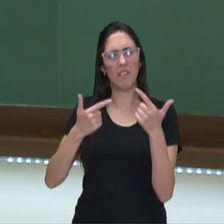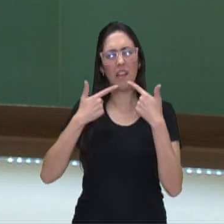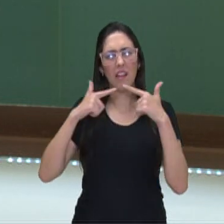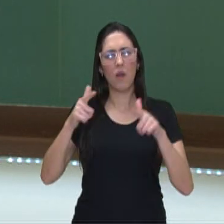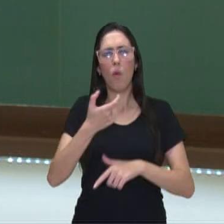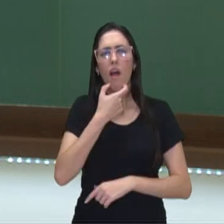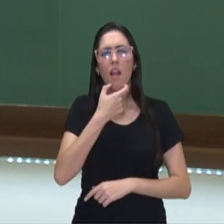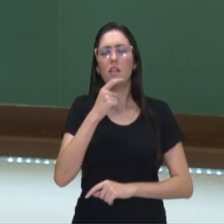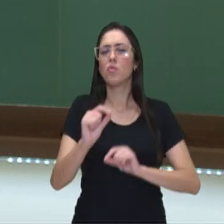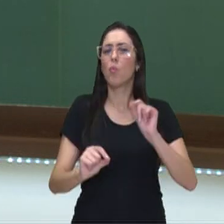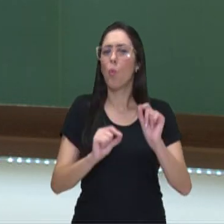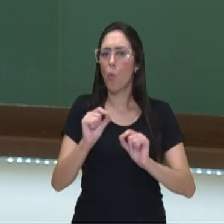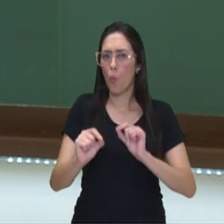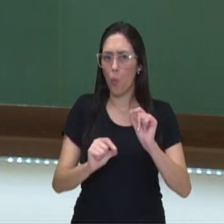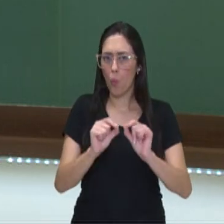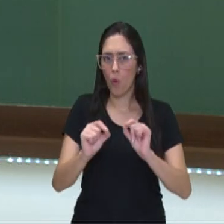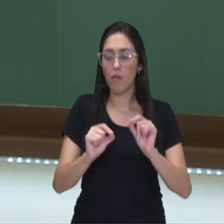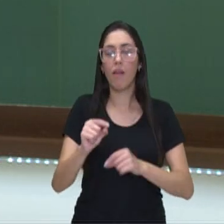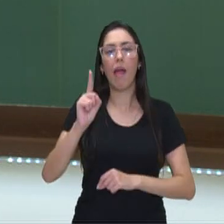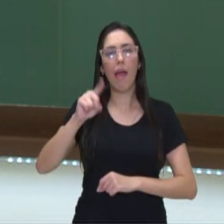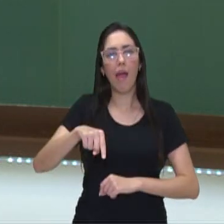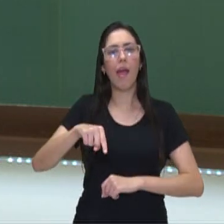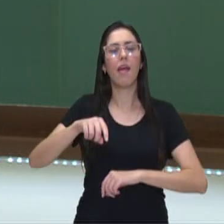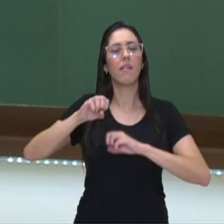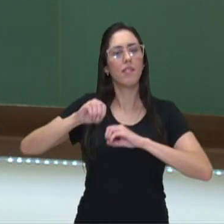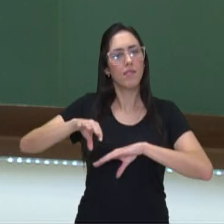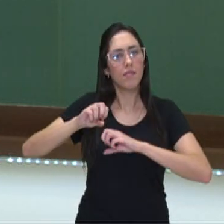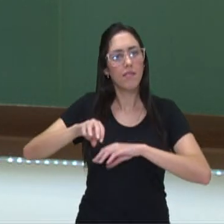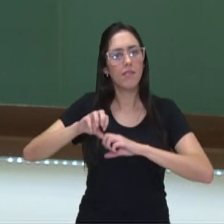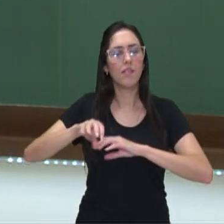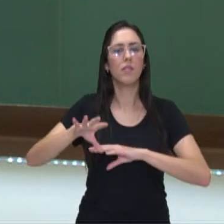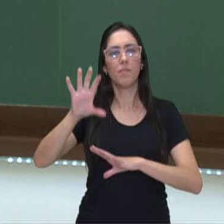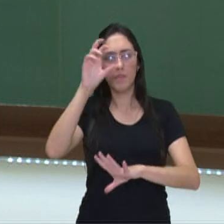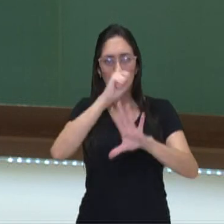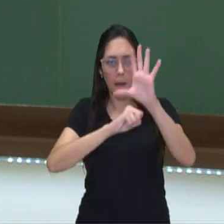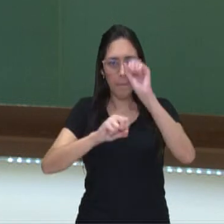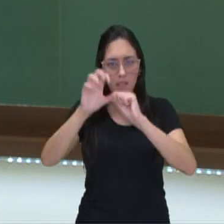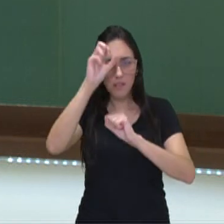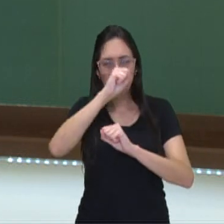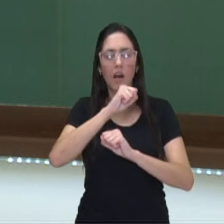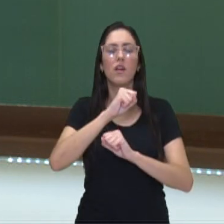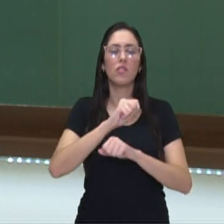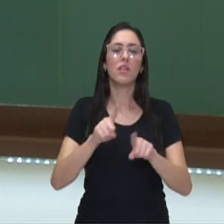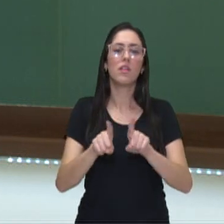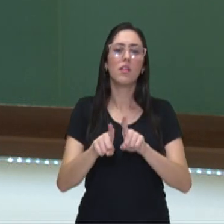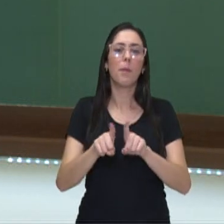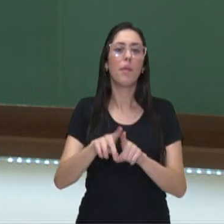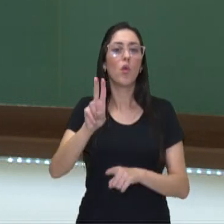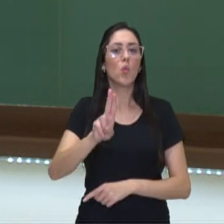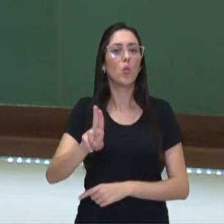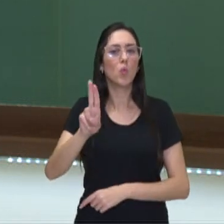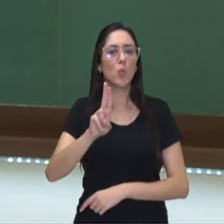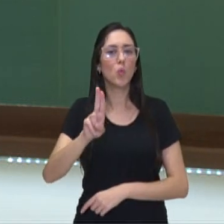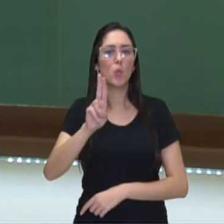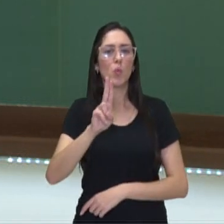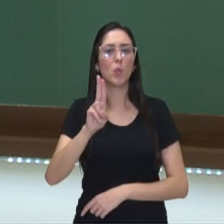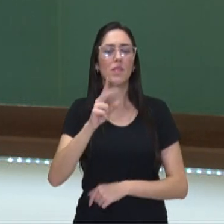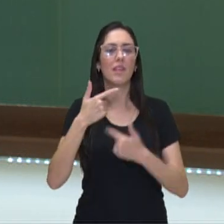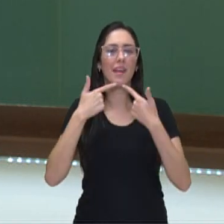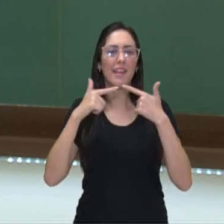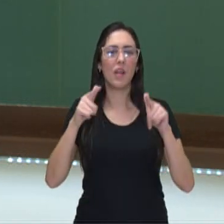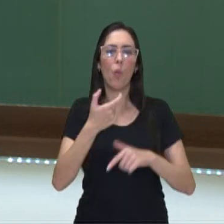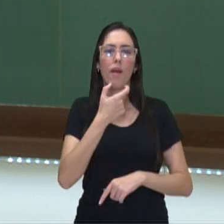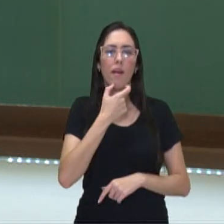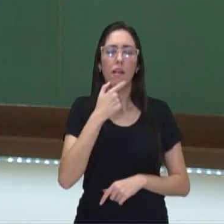refere ao ensino, à aprendizagem e o uso do inglês como uma língua